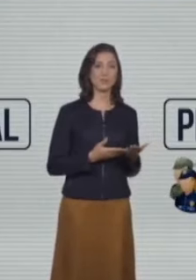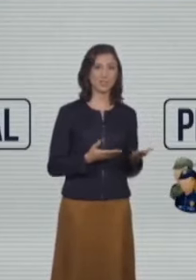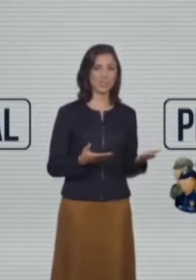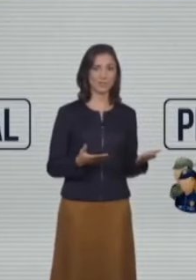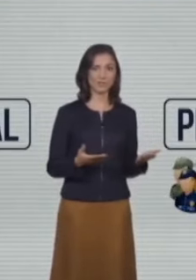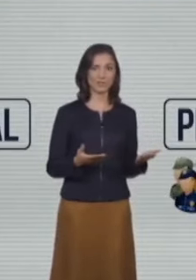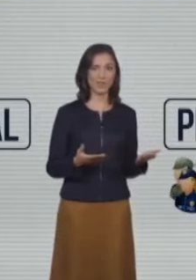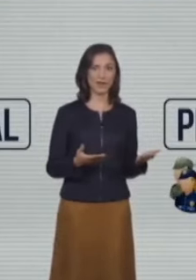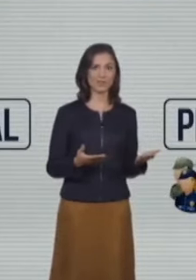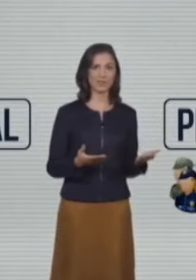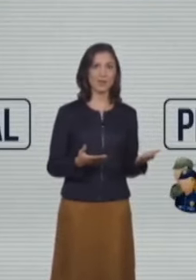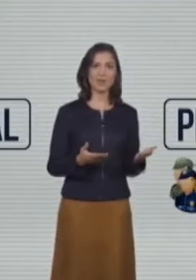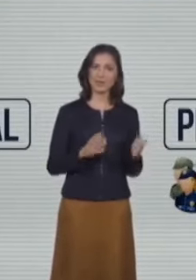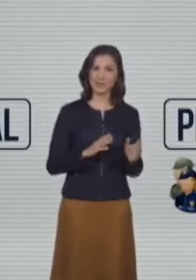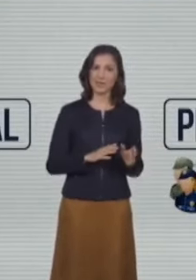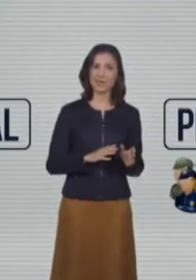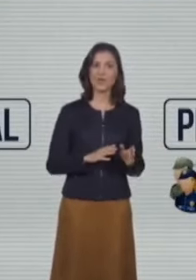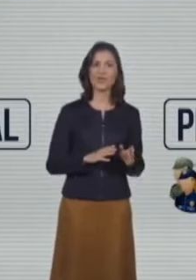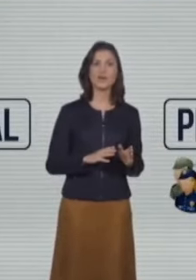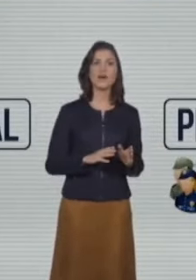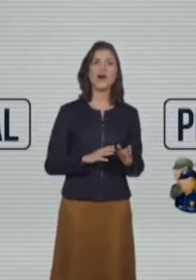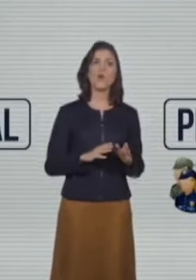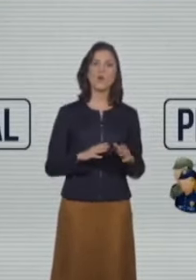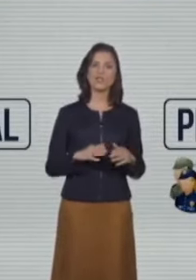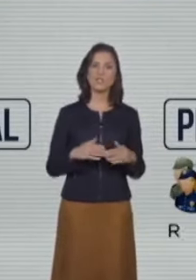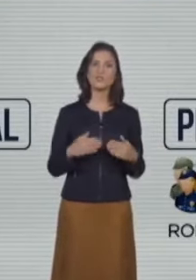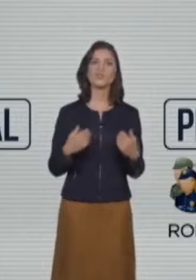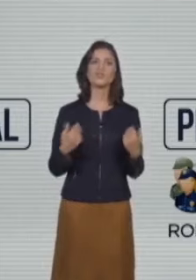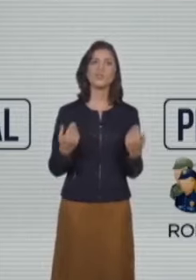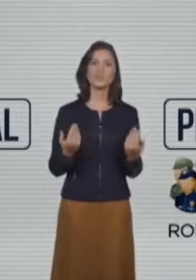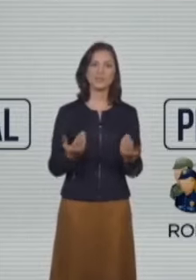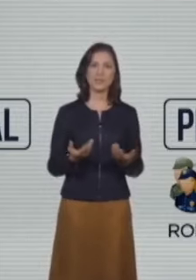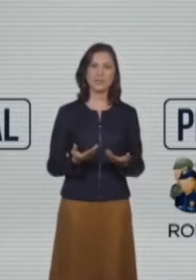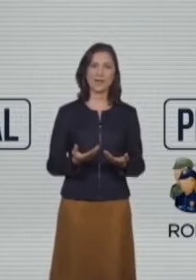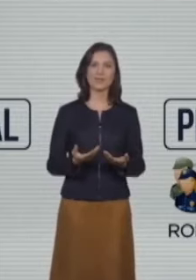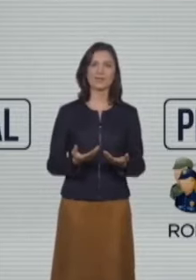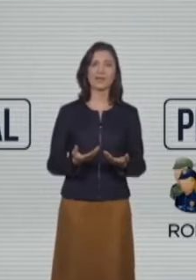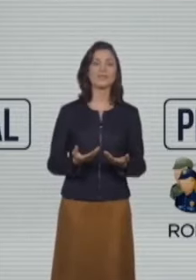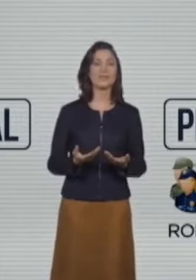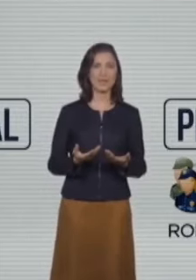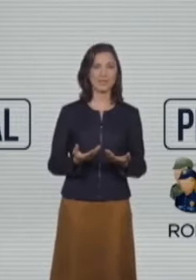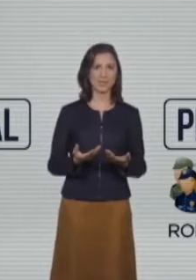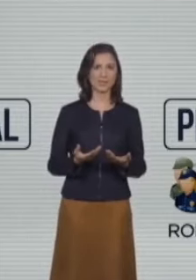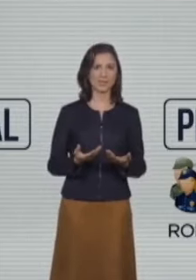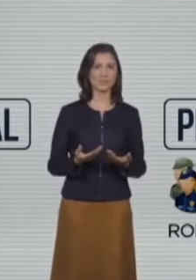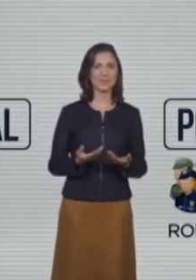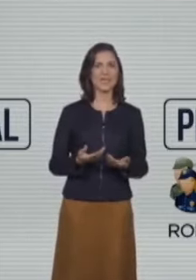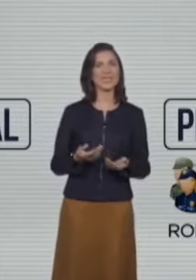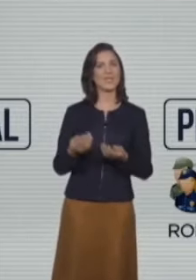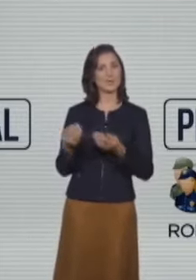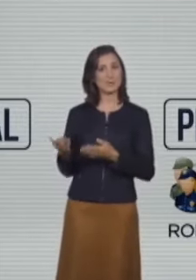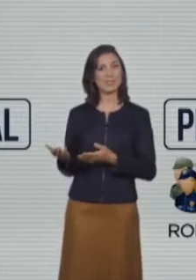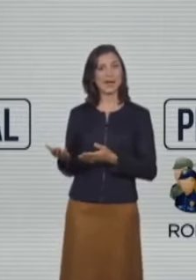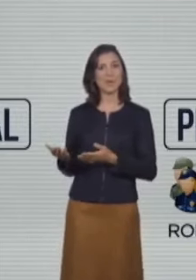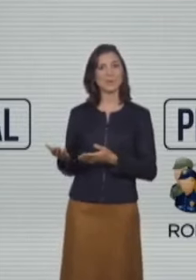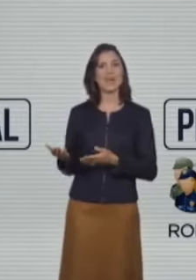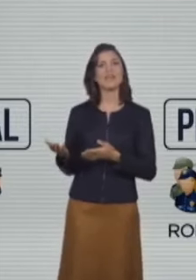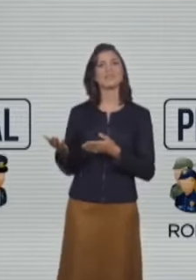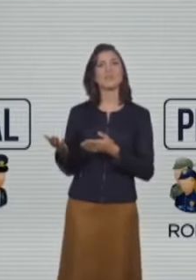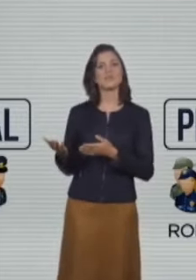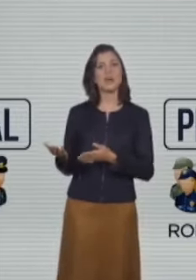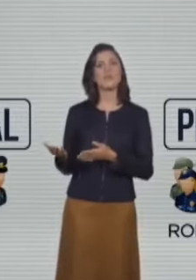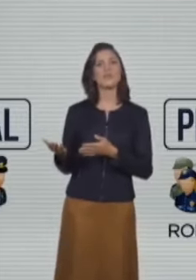não sejam oficiais. Nessa categoria, há um rodízio de juízes militares a cada 3 meses. E o especial